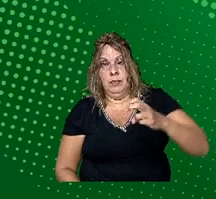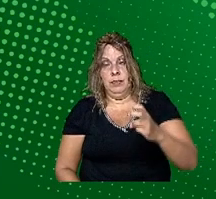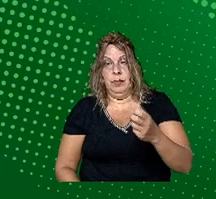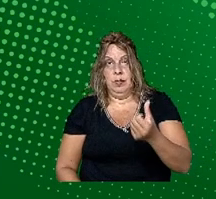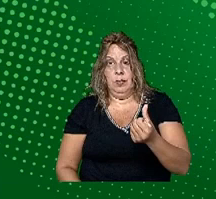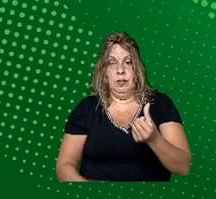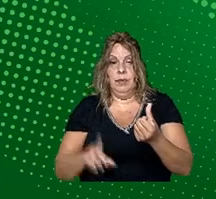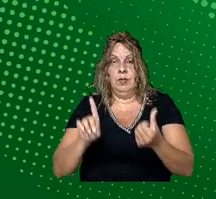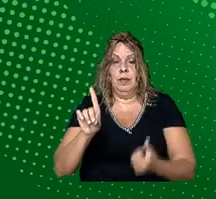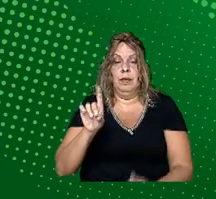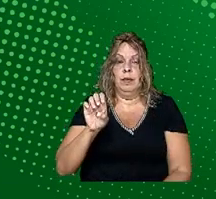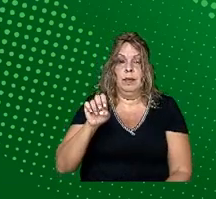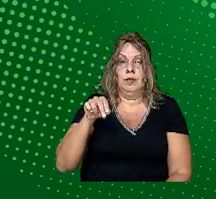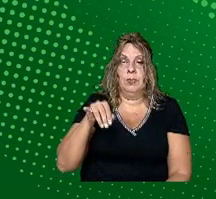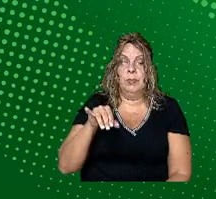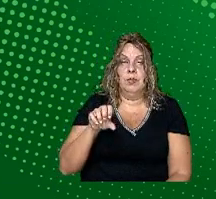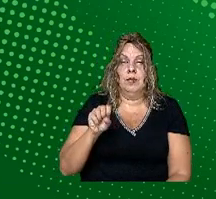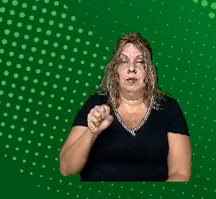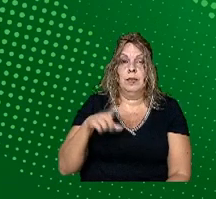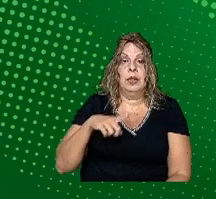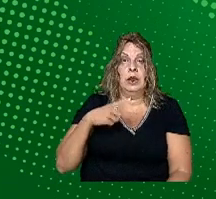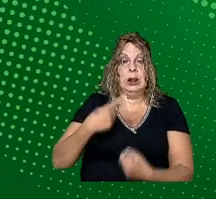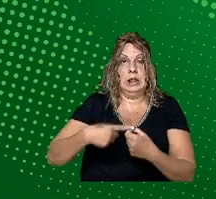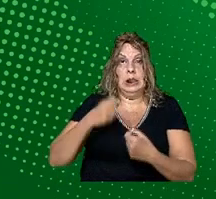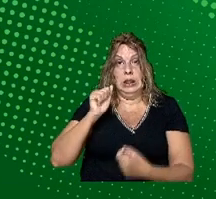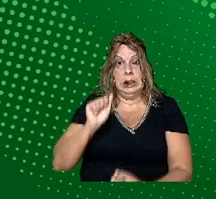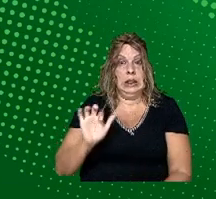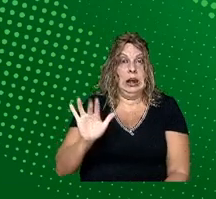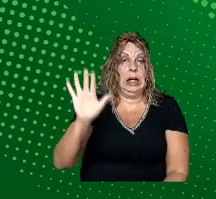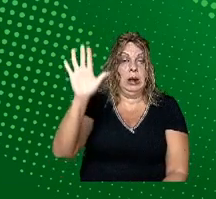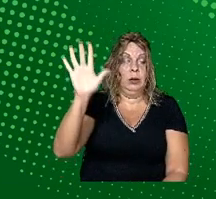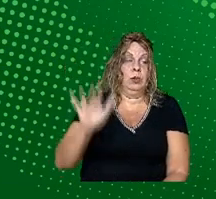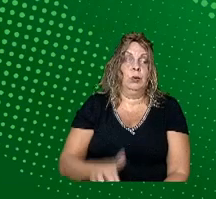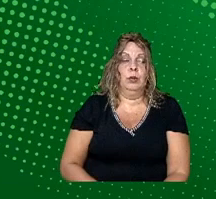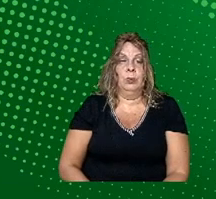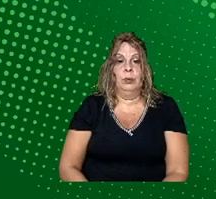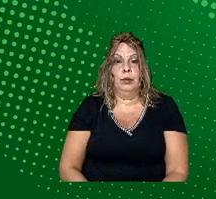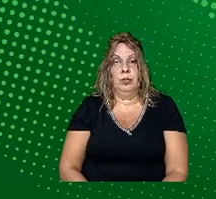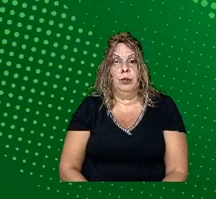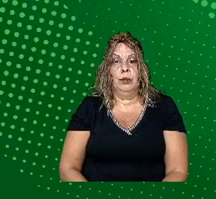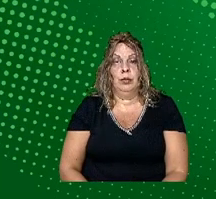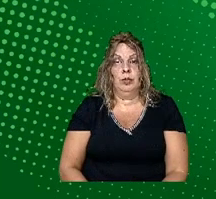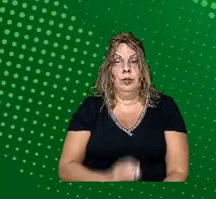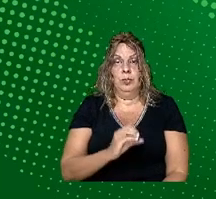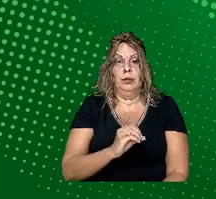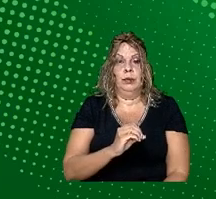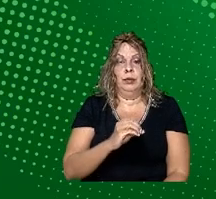147956, o Denis de Lagarto, Giovânia, Pé Quente aí, Regional Lagarto.